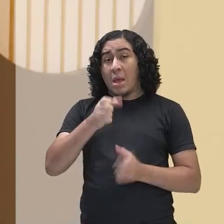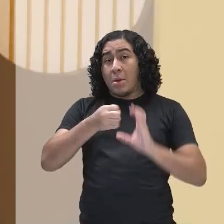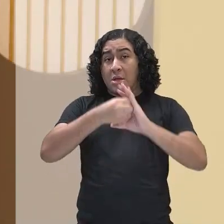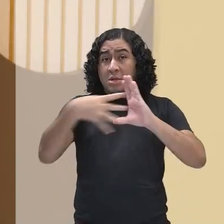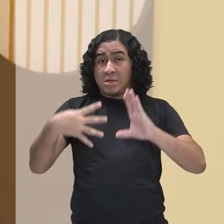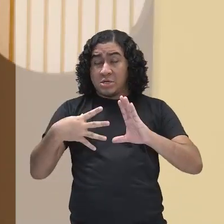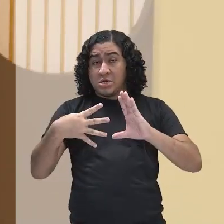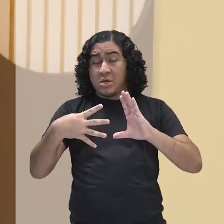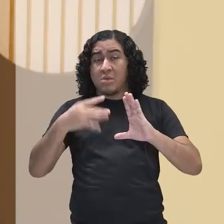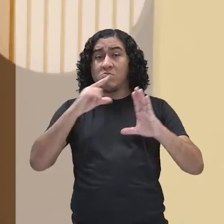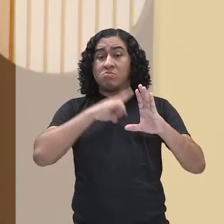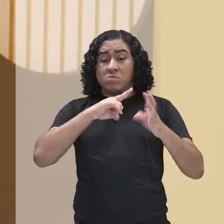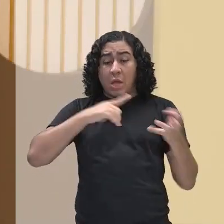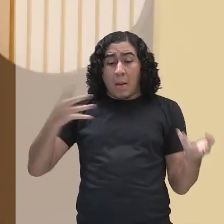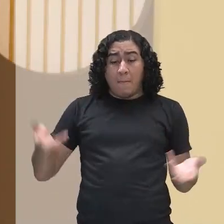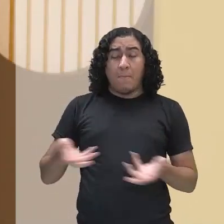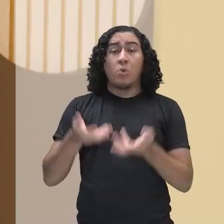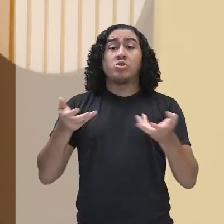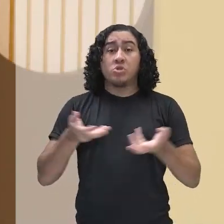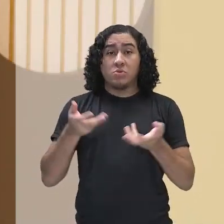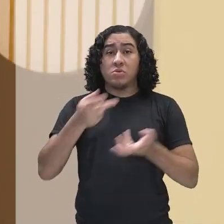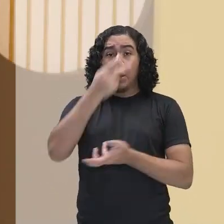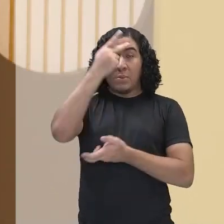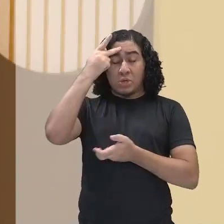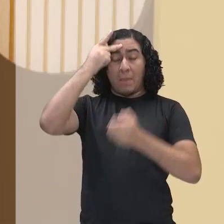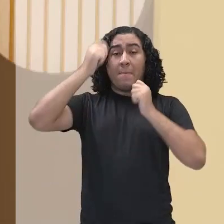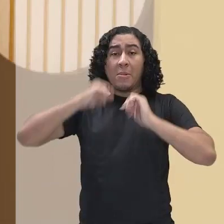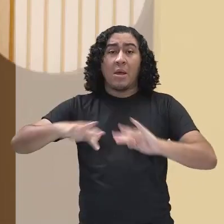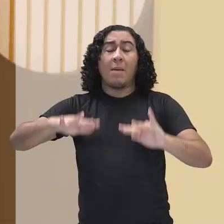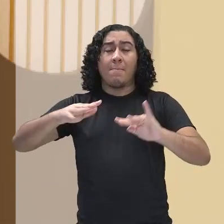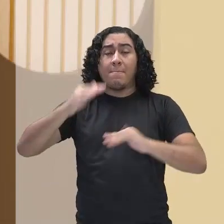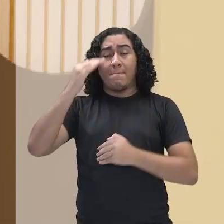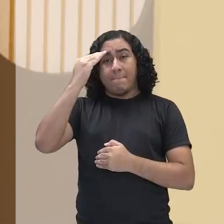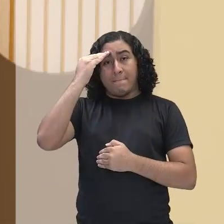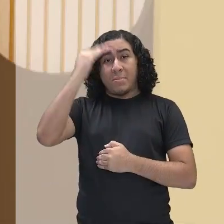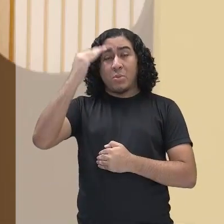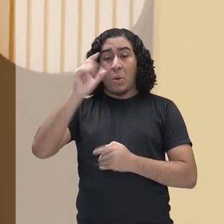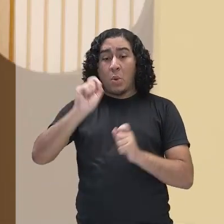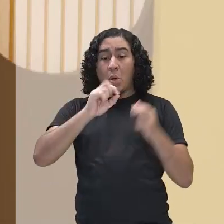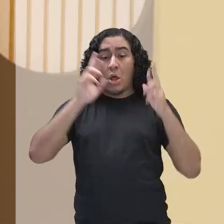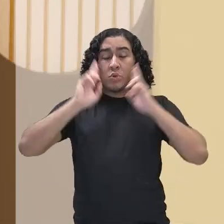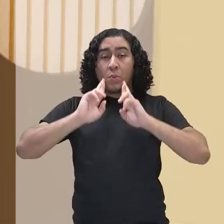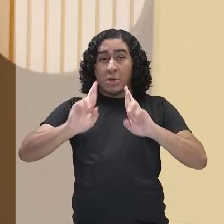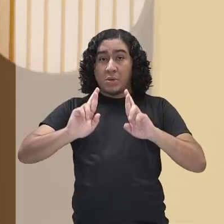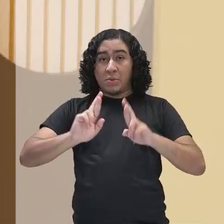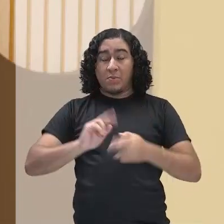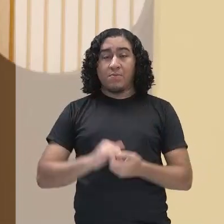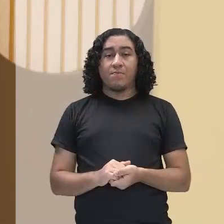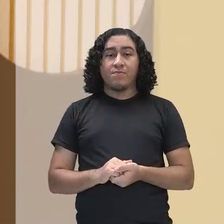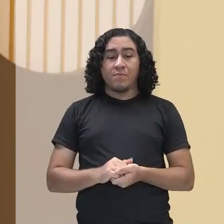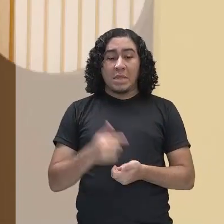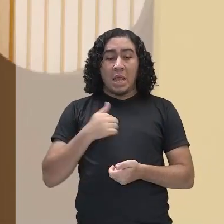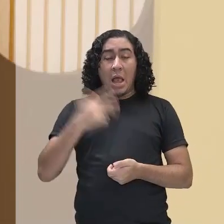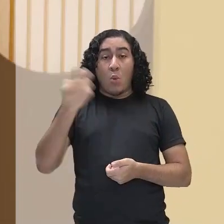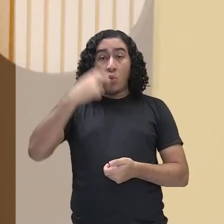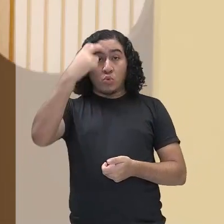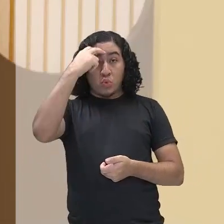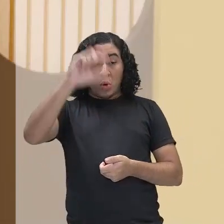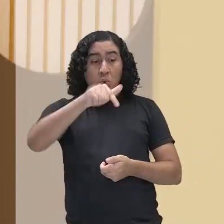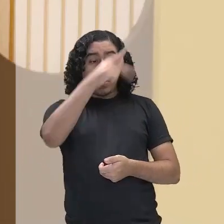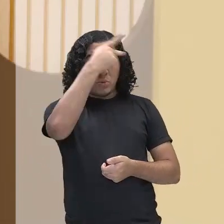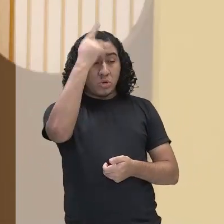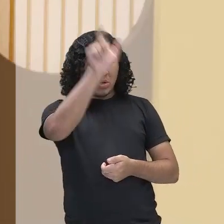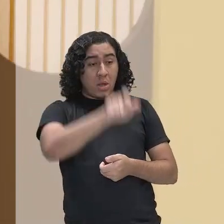cultura, uma vez que ela vai estar baseada principalmente no respeito. Né? Eu respeito a cultura do meu próximo,